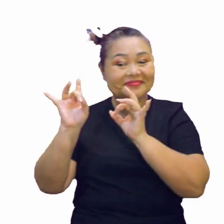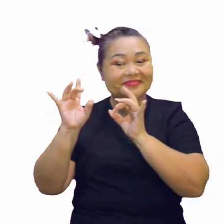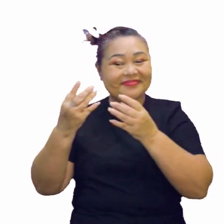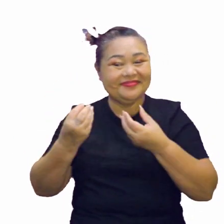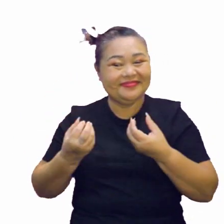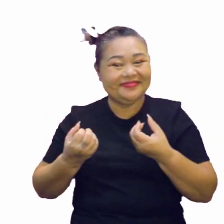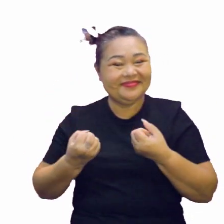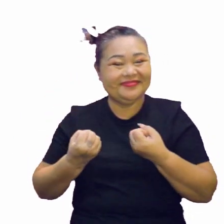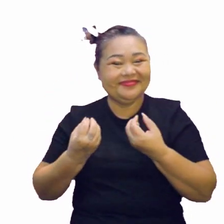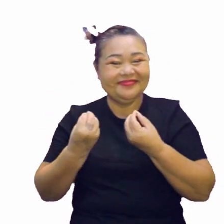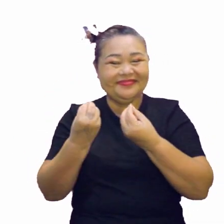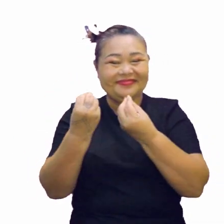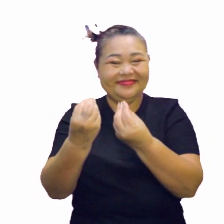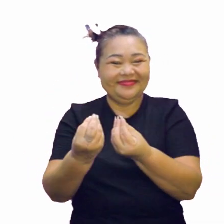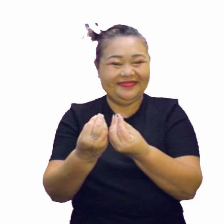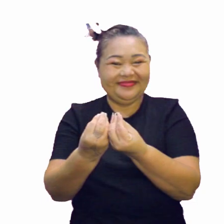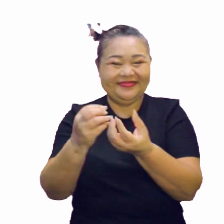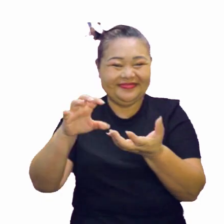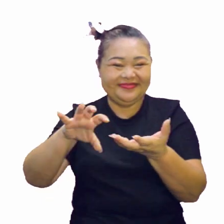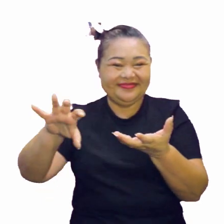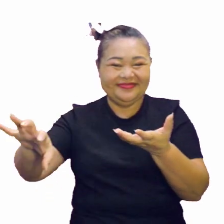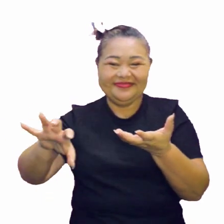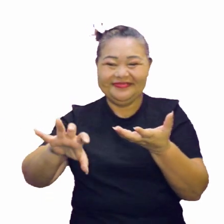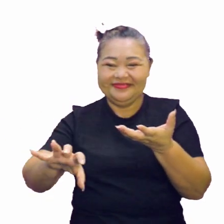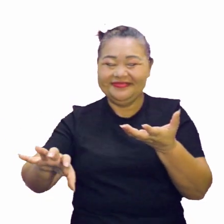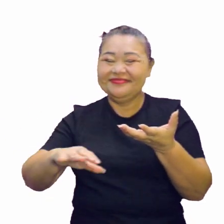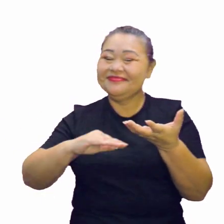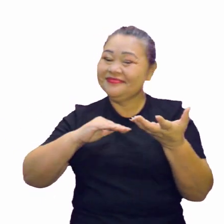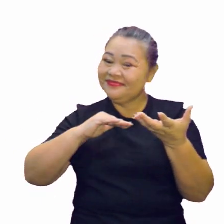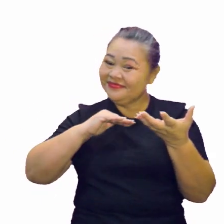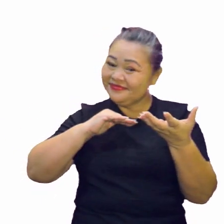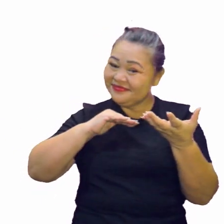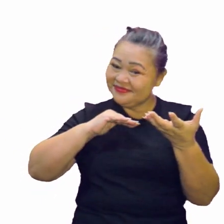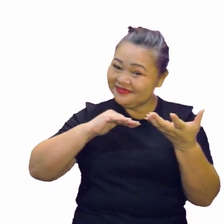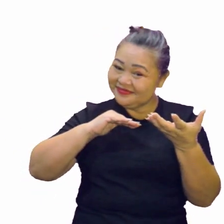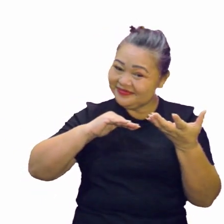distribuição em estratos horizontais e